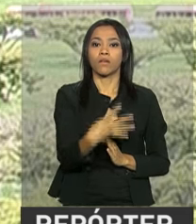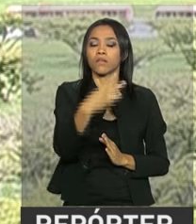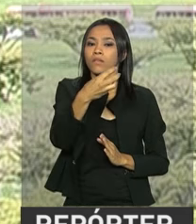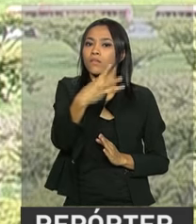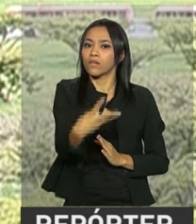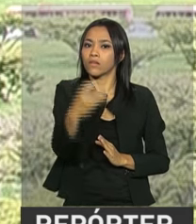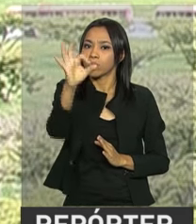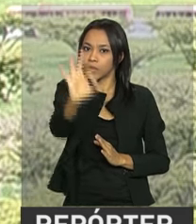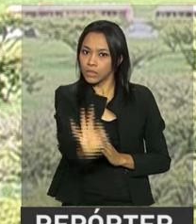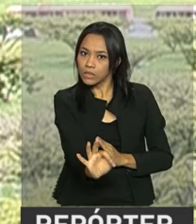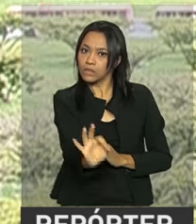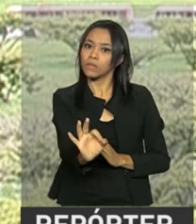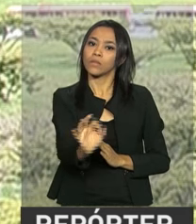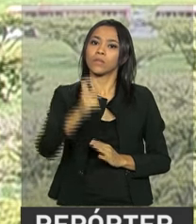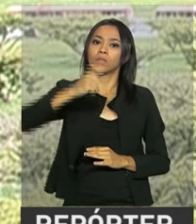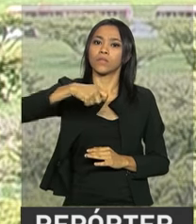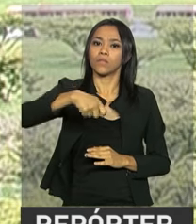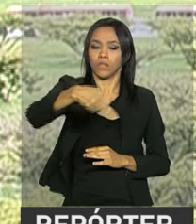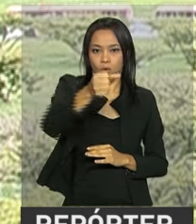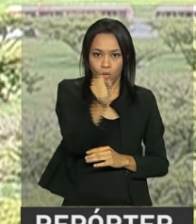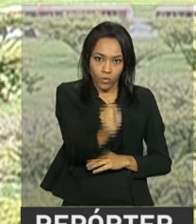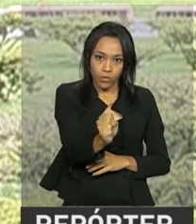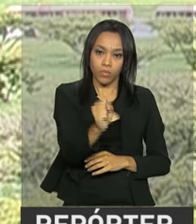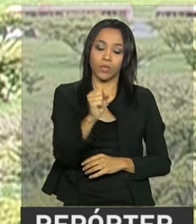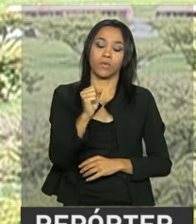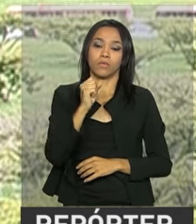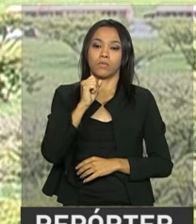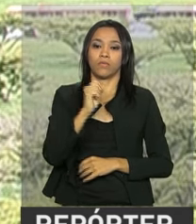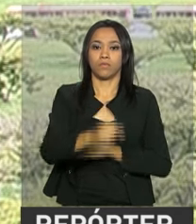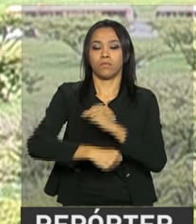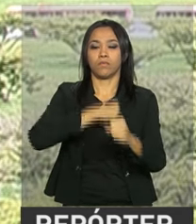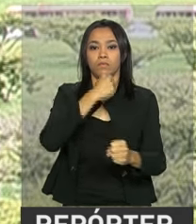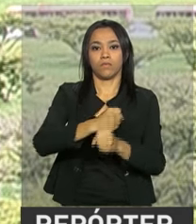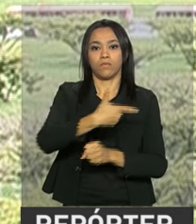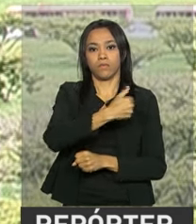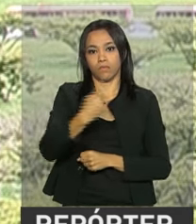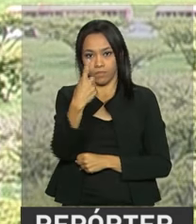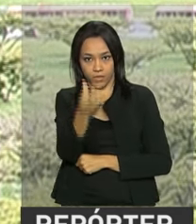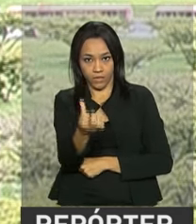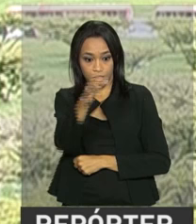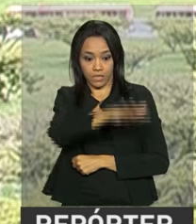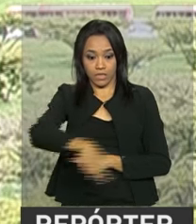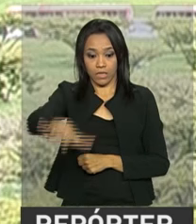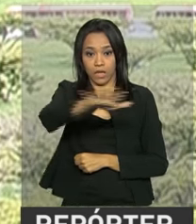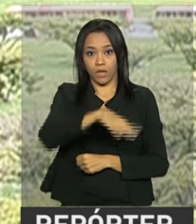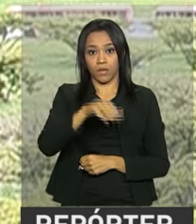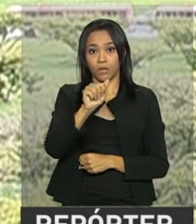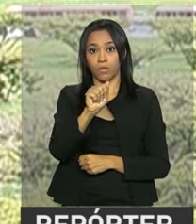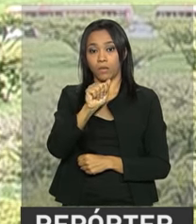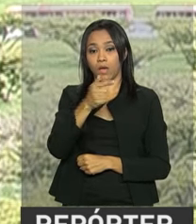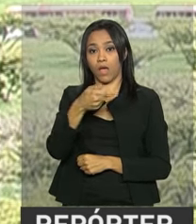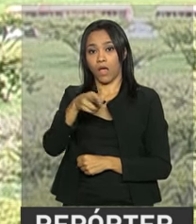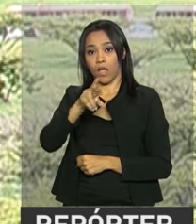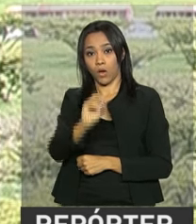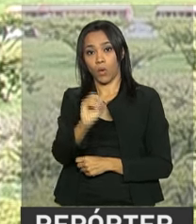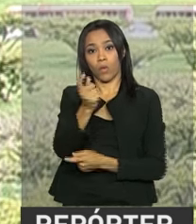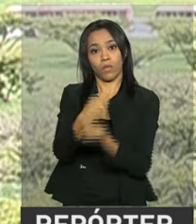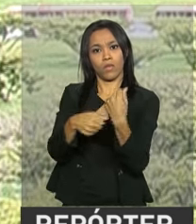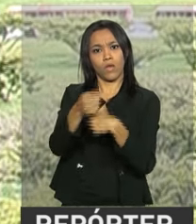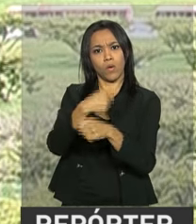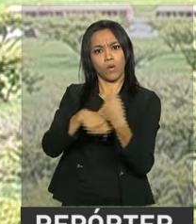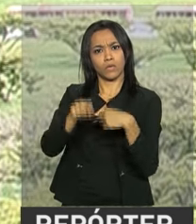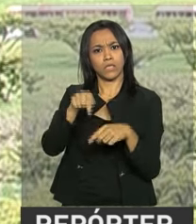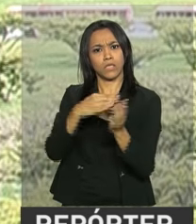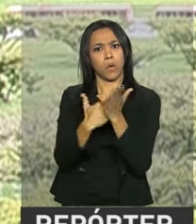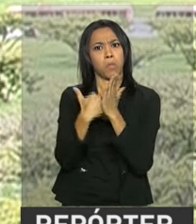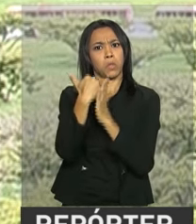3,43% nos primeiros 8 meses de 2016 no setor do agronegócio. E esse crescimento foi tanto no